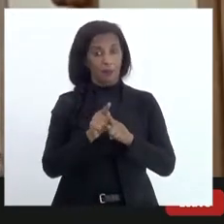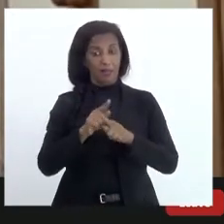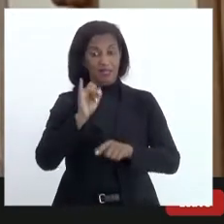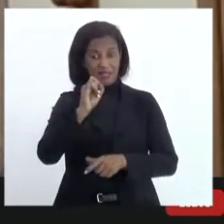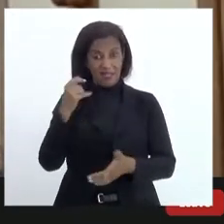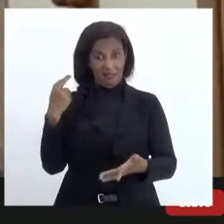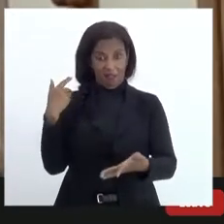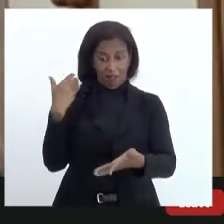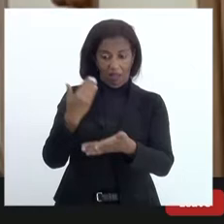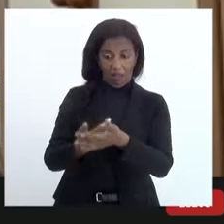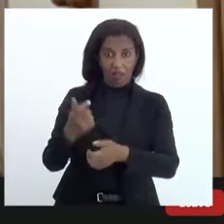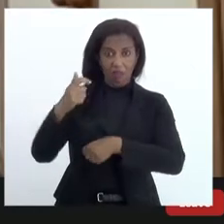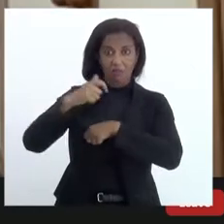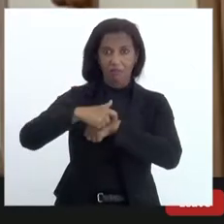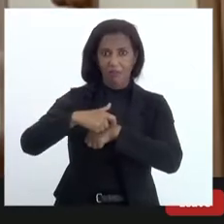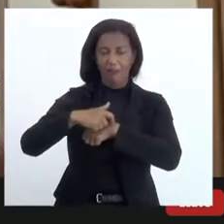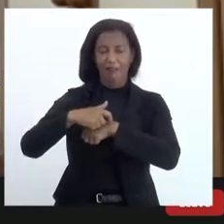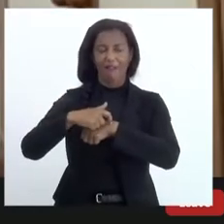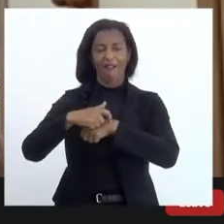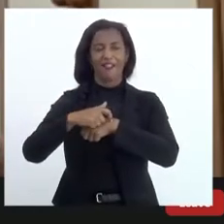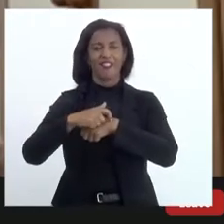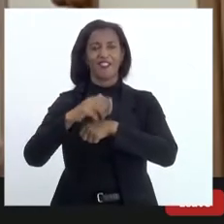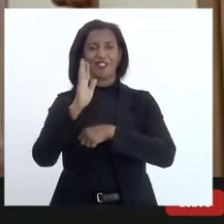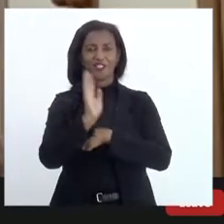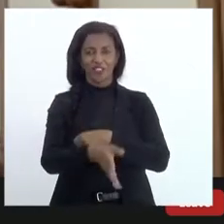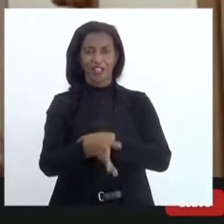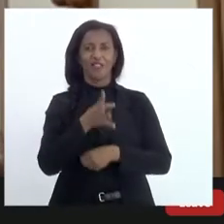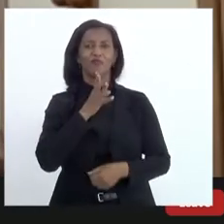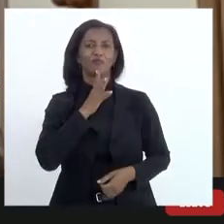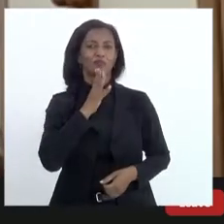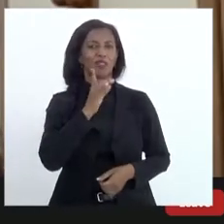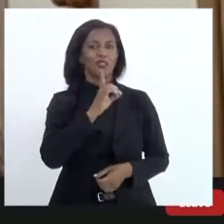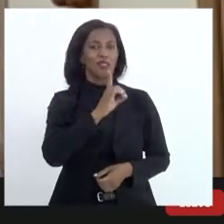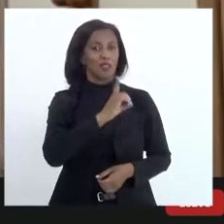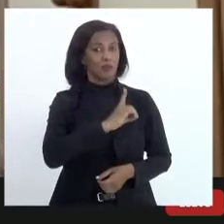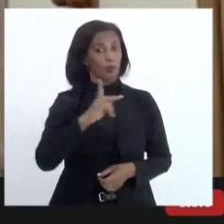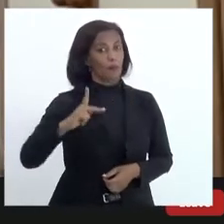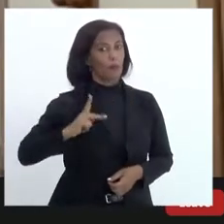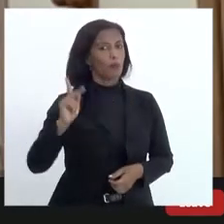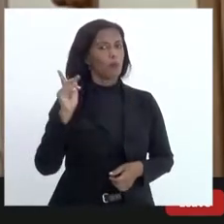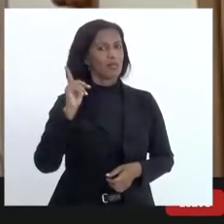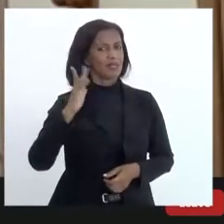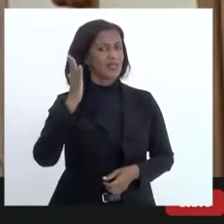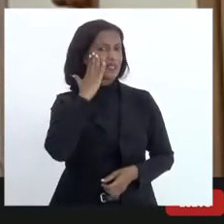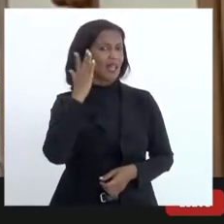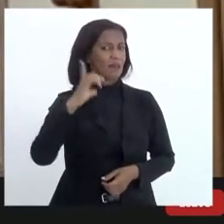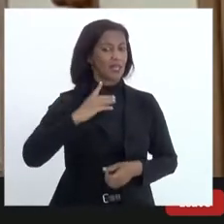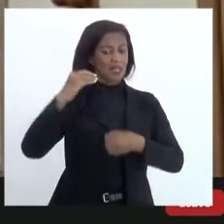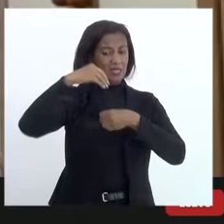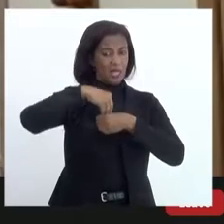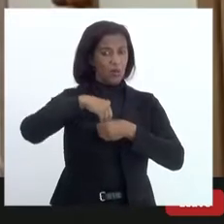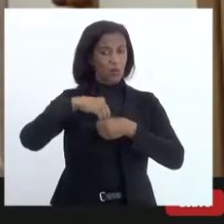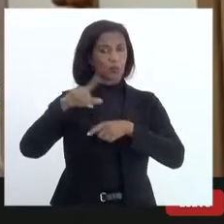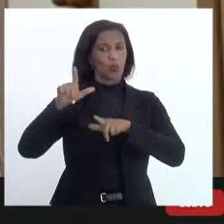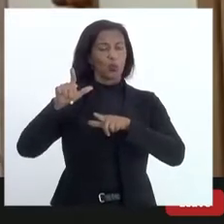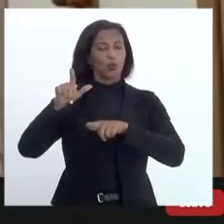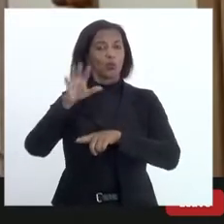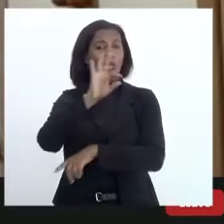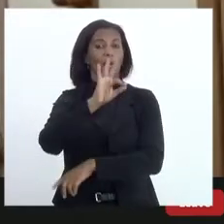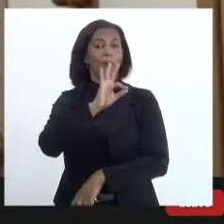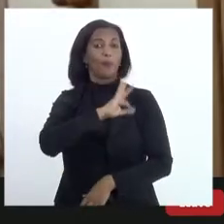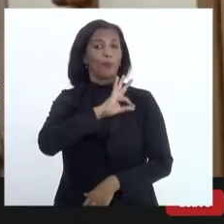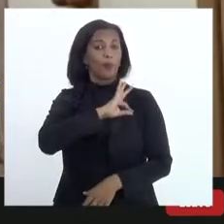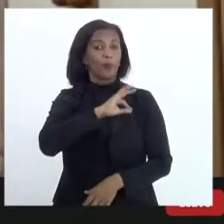né? A gente já tem, já é de conhecimento da Defensoria que há um trabalho dentro da polícia militar para